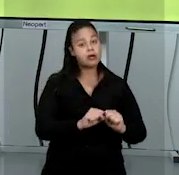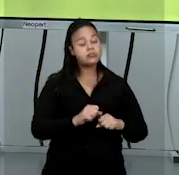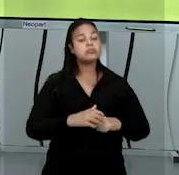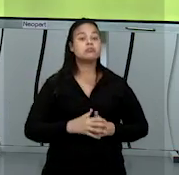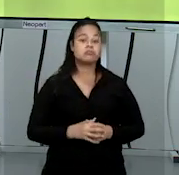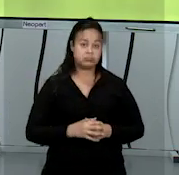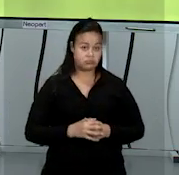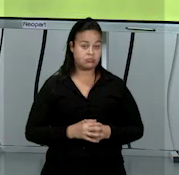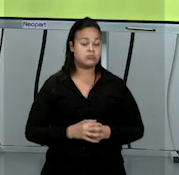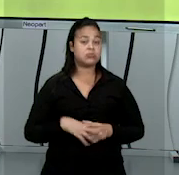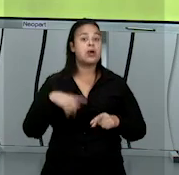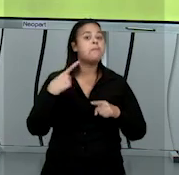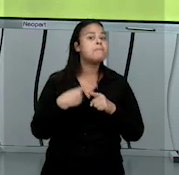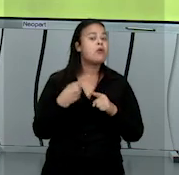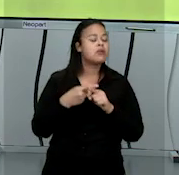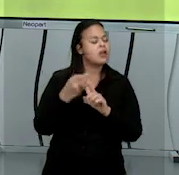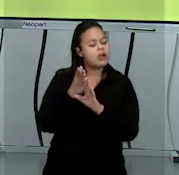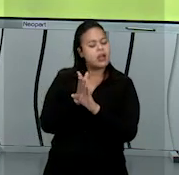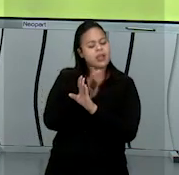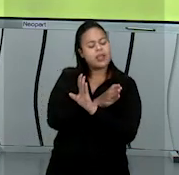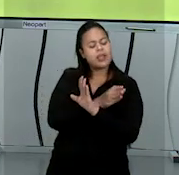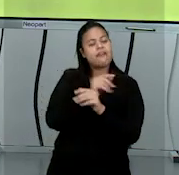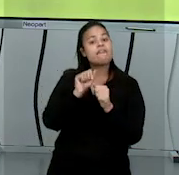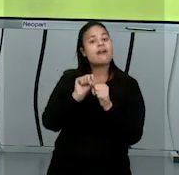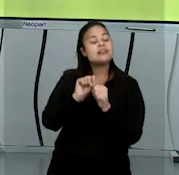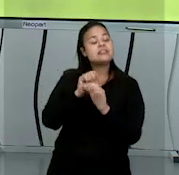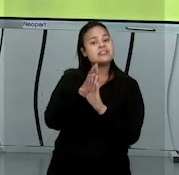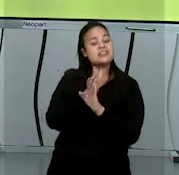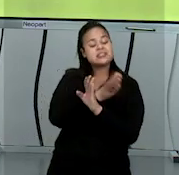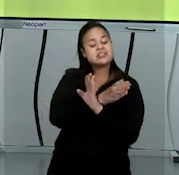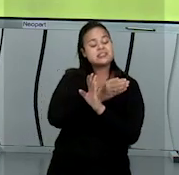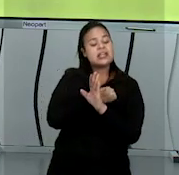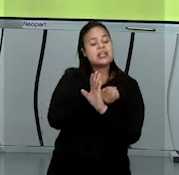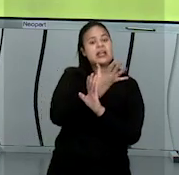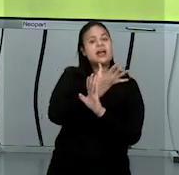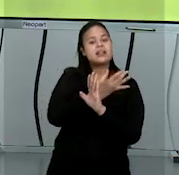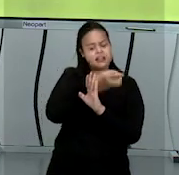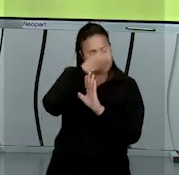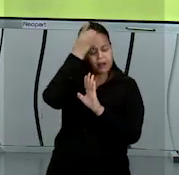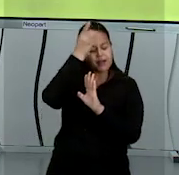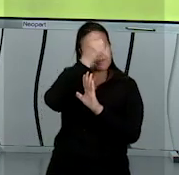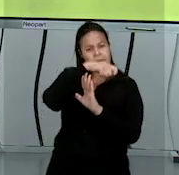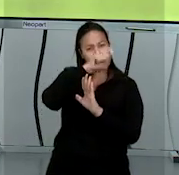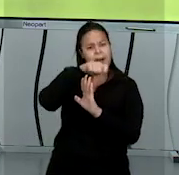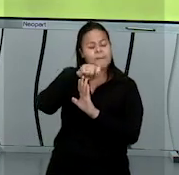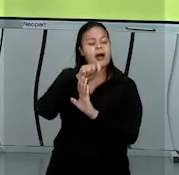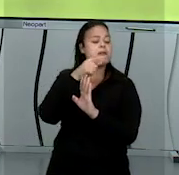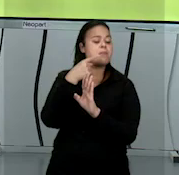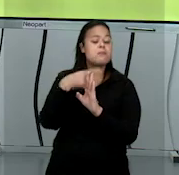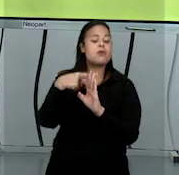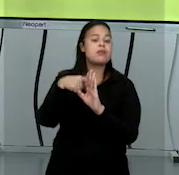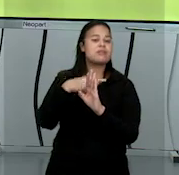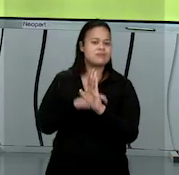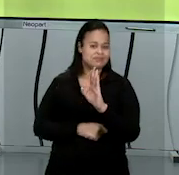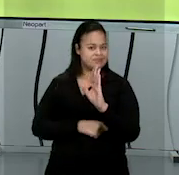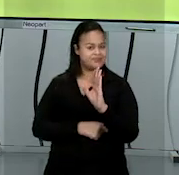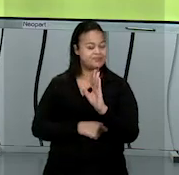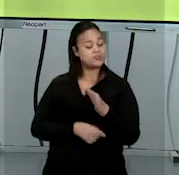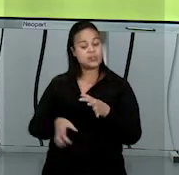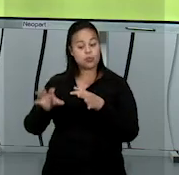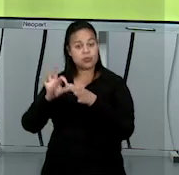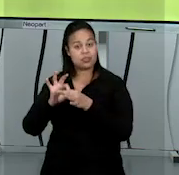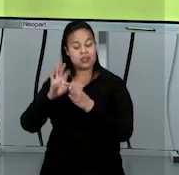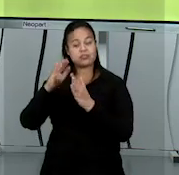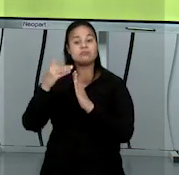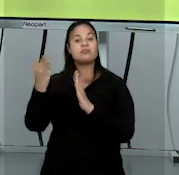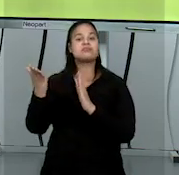pretexto. Por que se faz aquela obra? Porque ela foi criada, inventada, construída. E o contexto é o que está